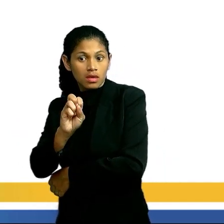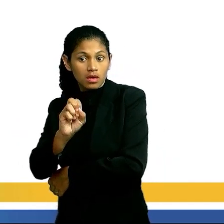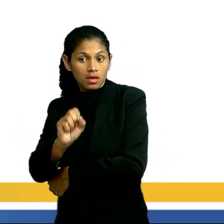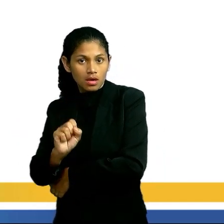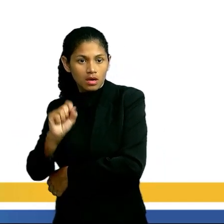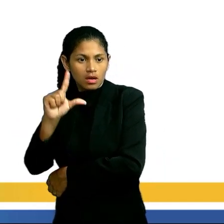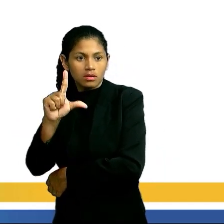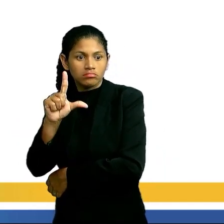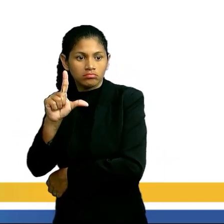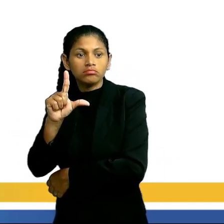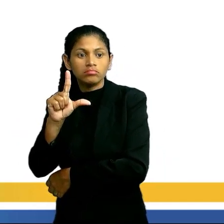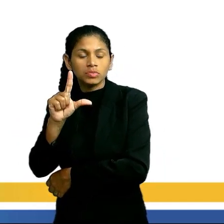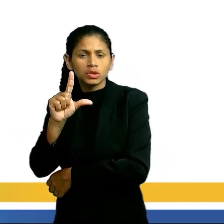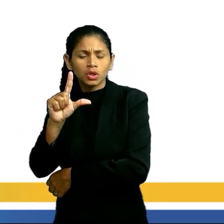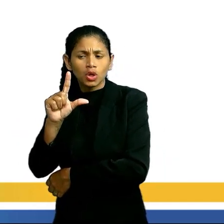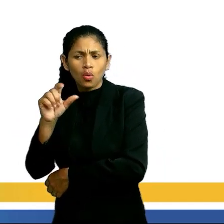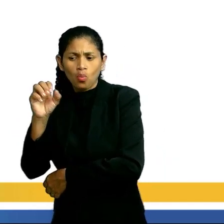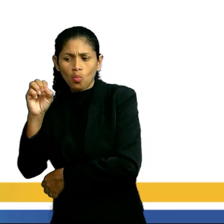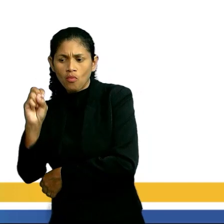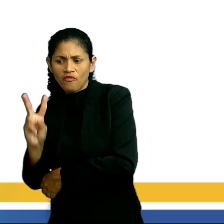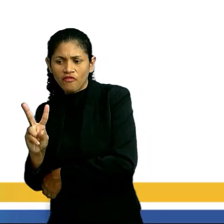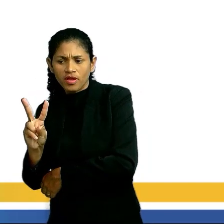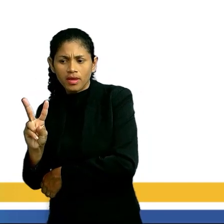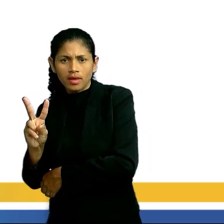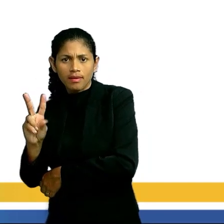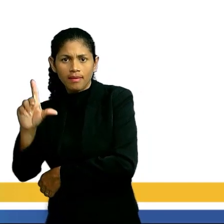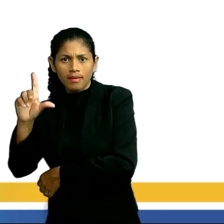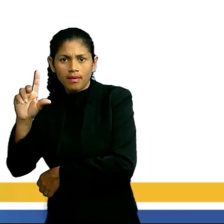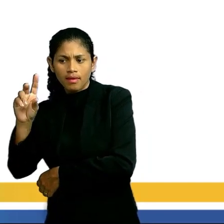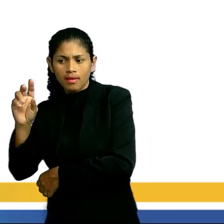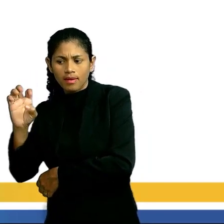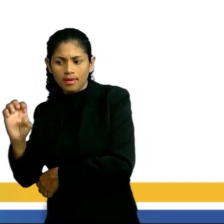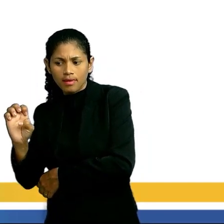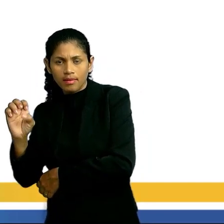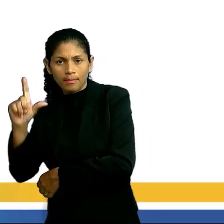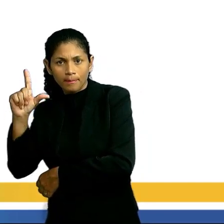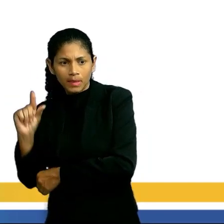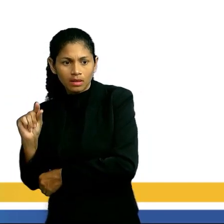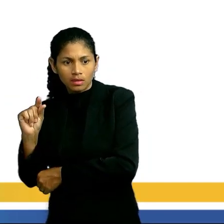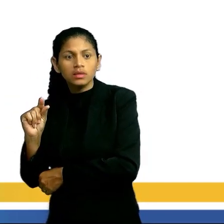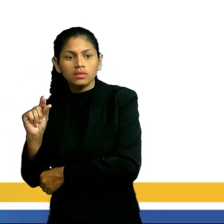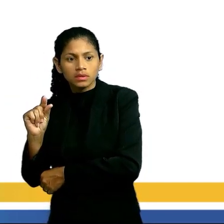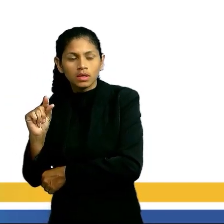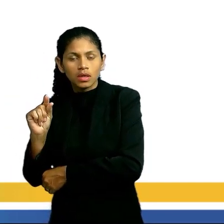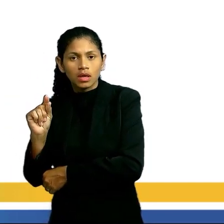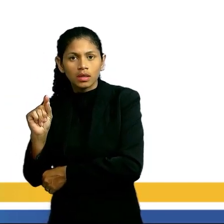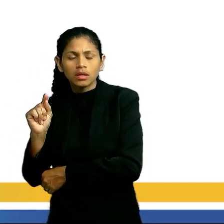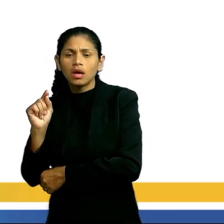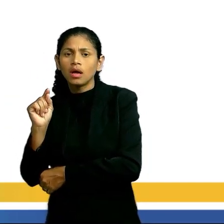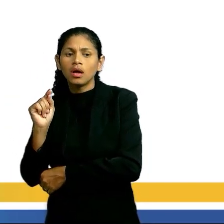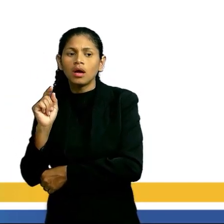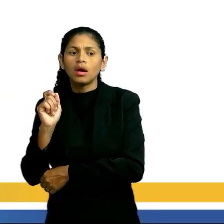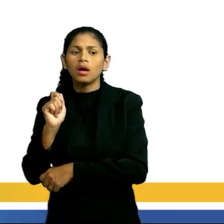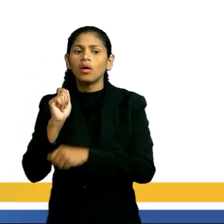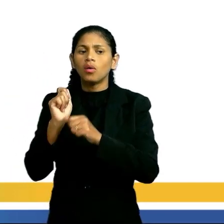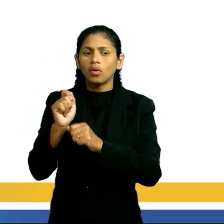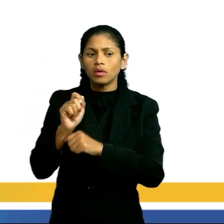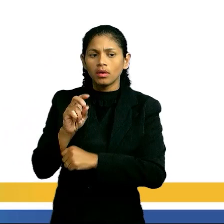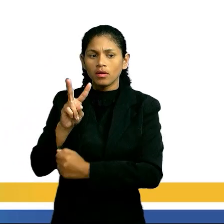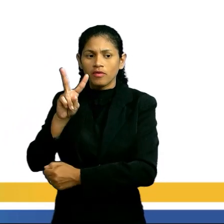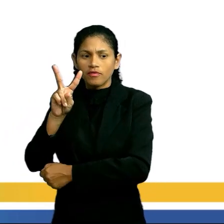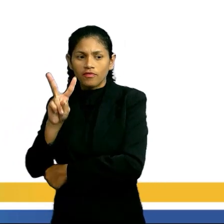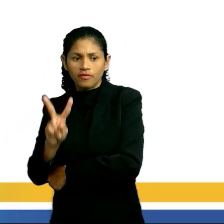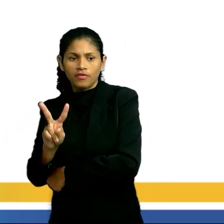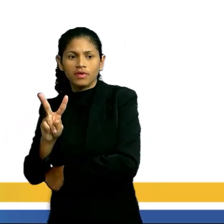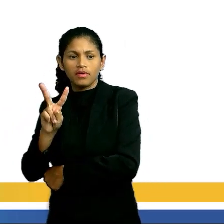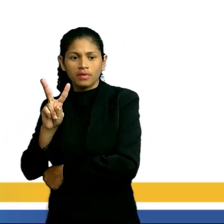cromossomos Vzão, Vzinho, Ezão, Ezinho, com duplo recessivo Vzinho, Vzinho,